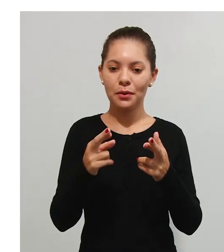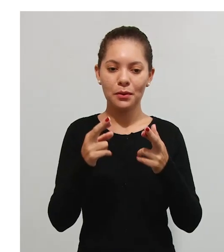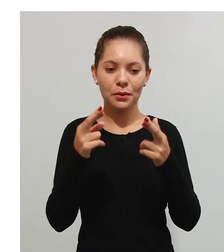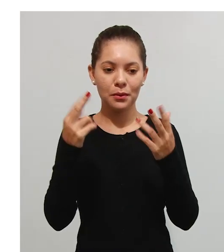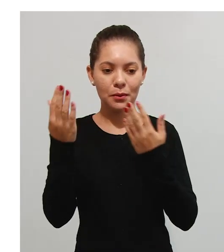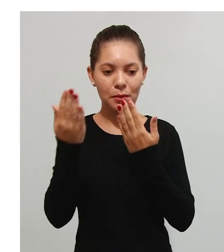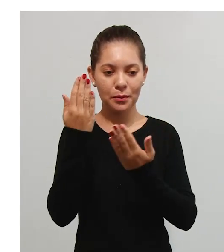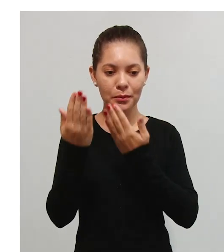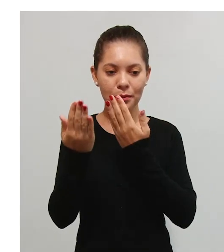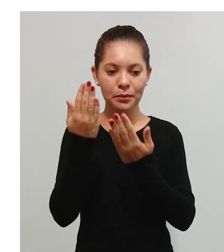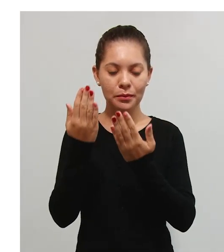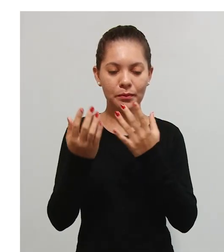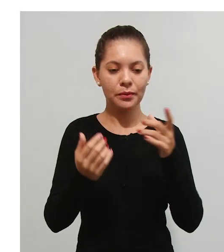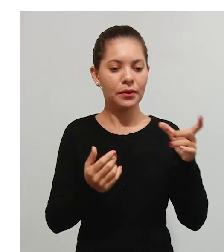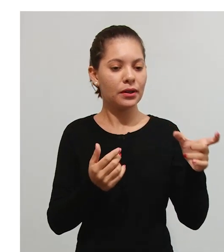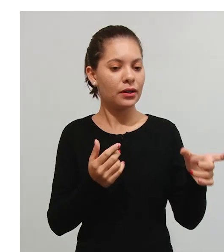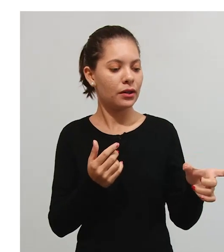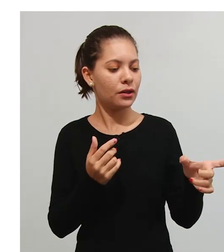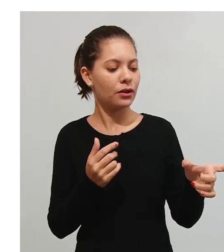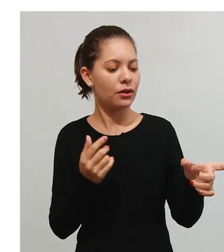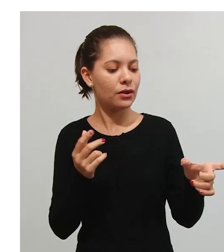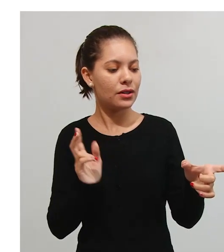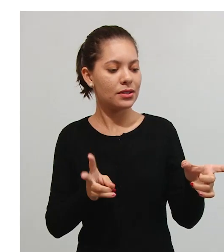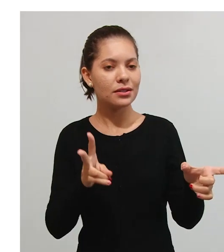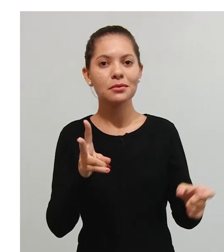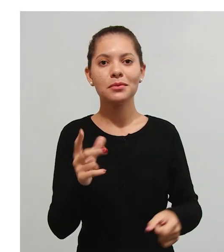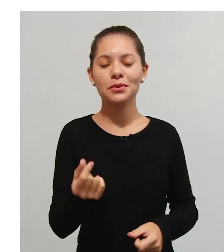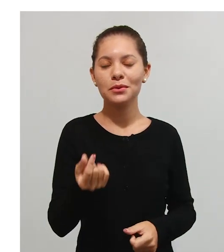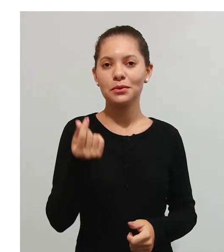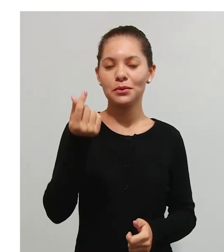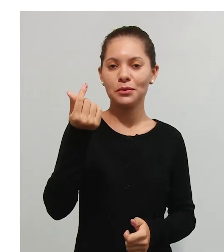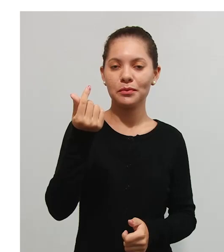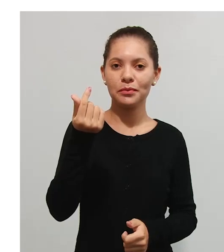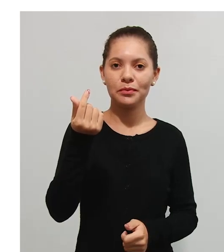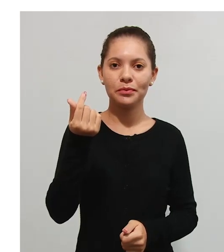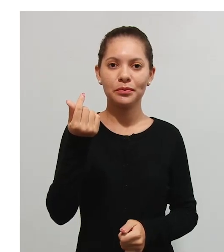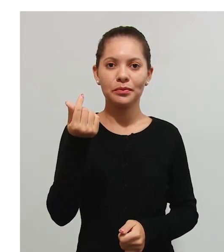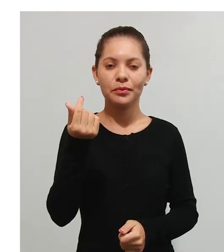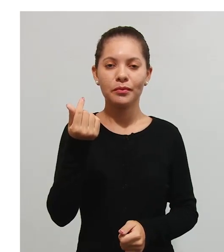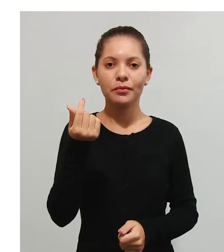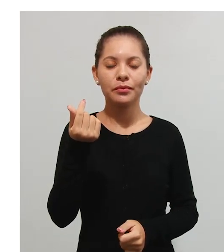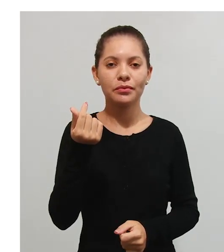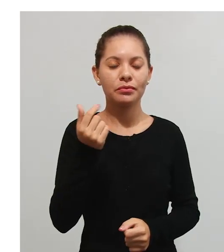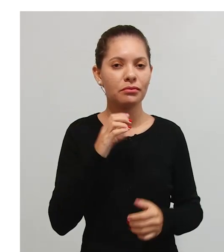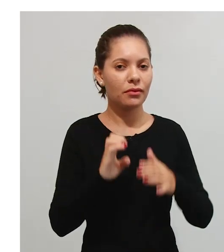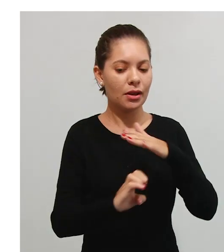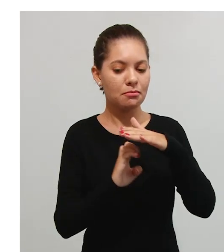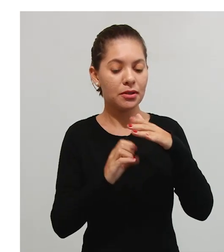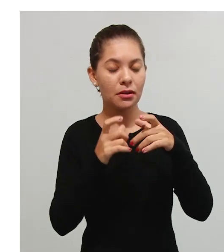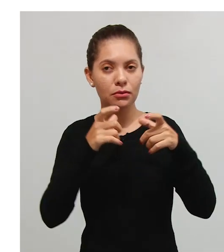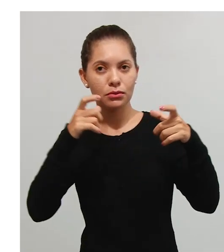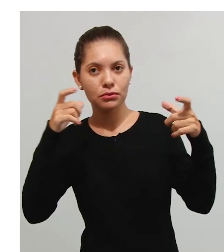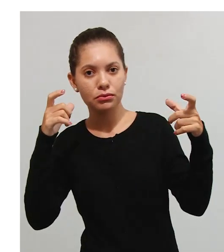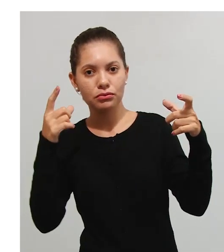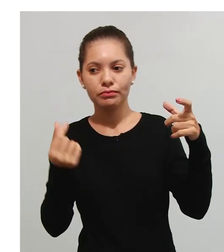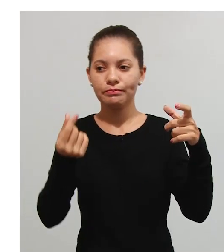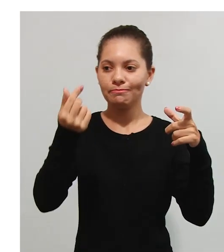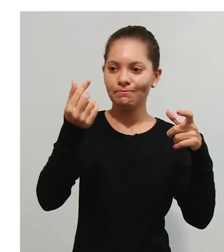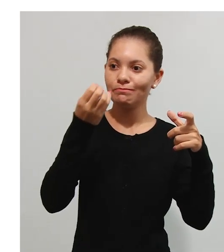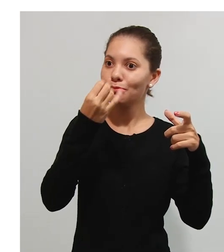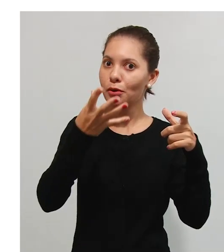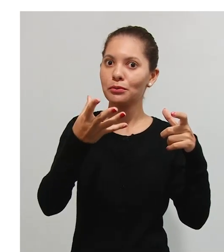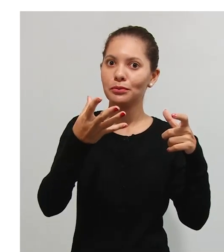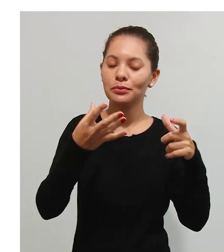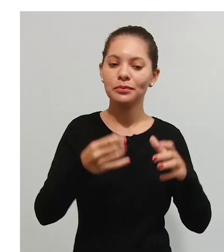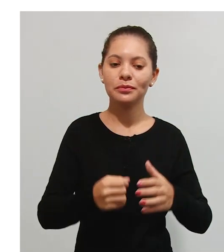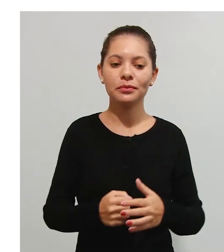olha só, numa empresa privada, a medida de desempenho é sempre o lucro. Quanto mais a empresa lucra, quer dizer que a empresa está crescendo,